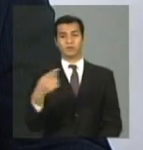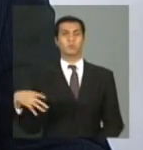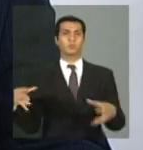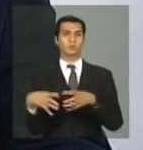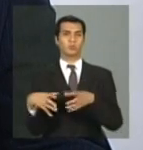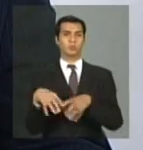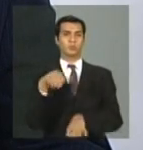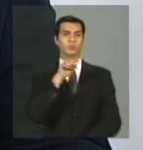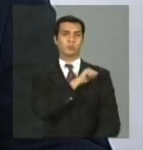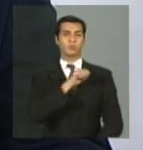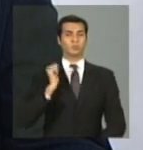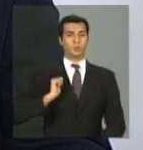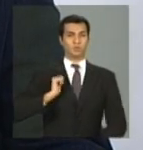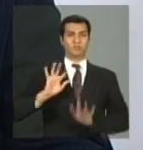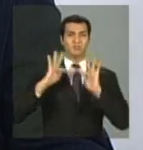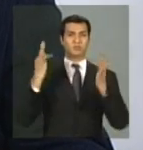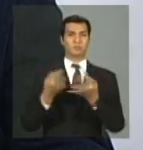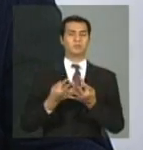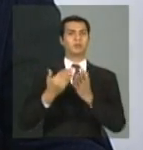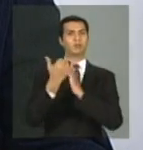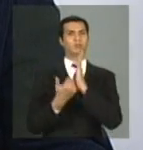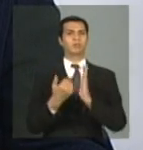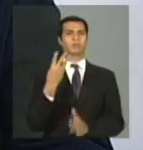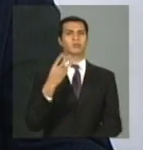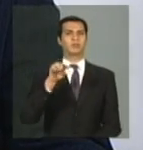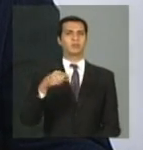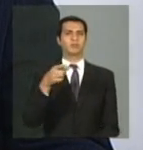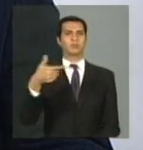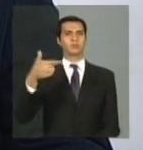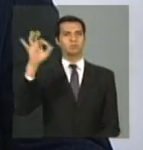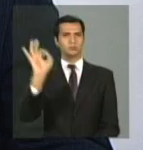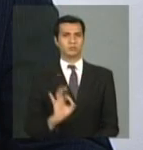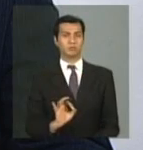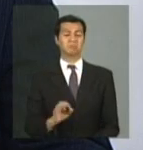3,6 pontos percentuais. É dizer,